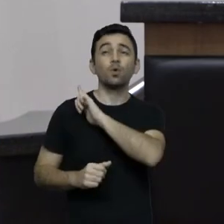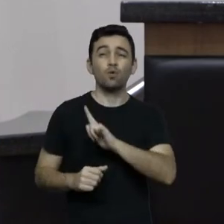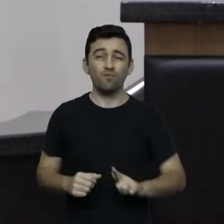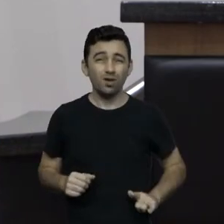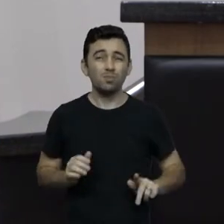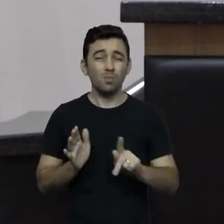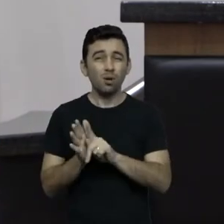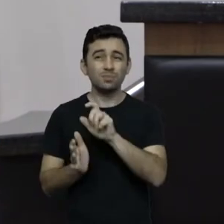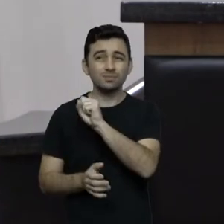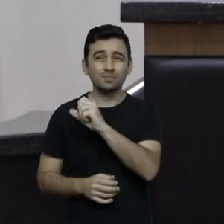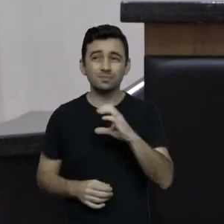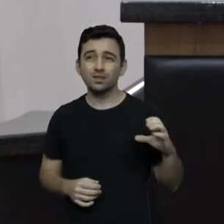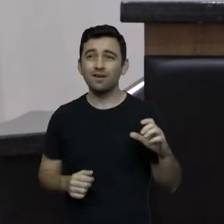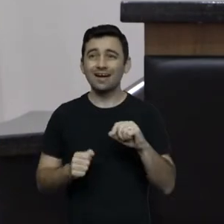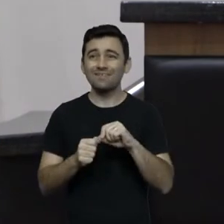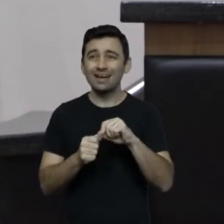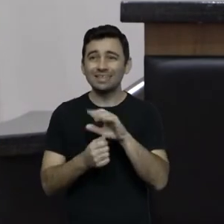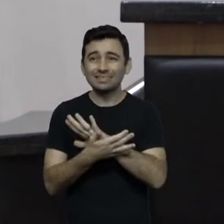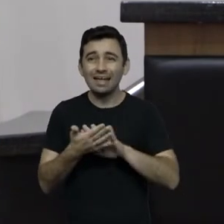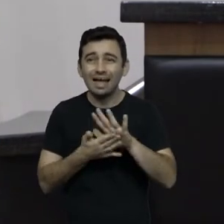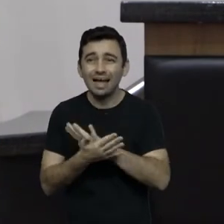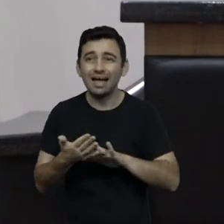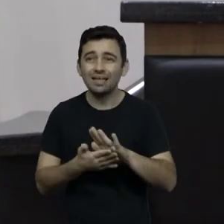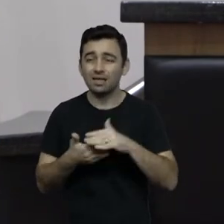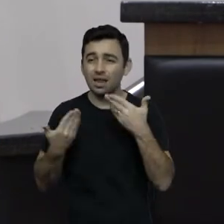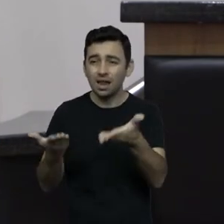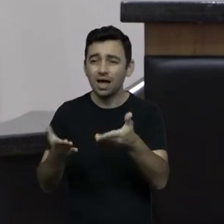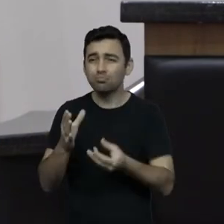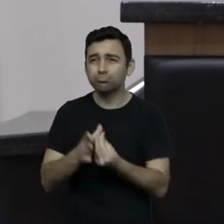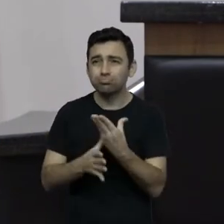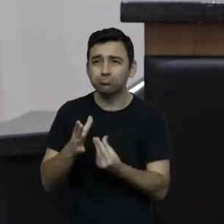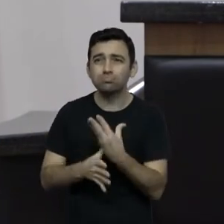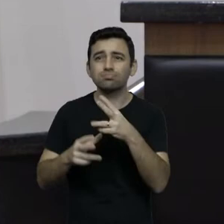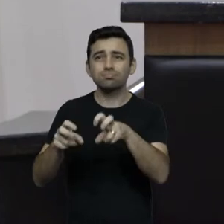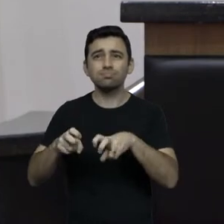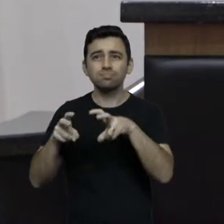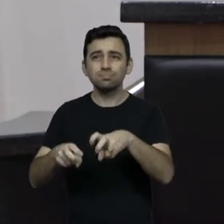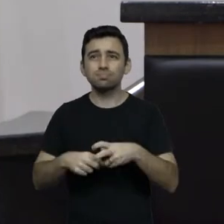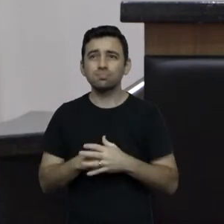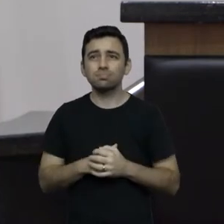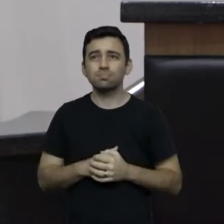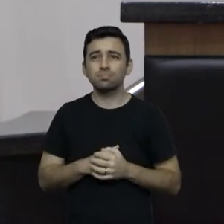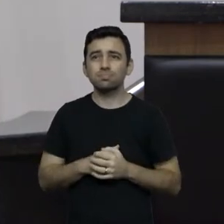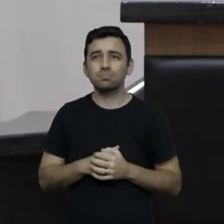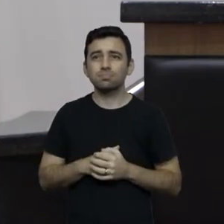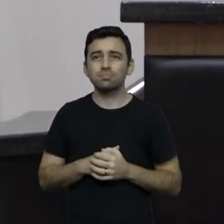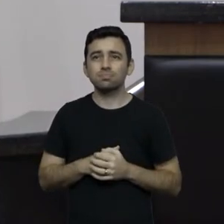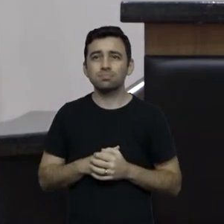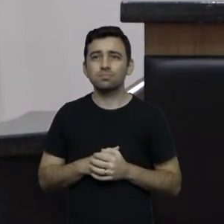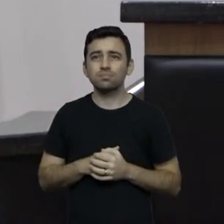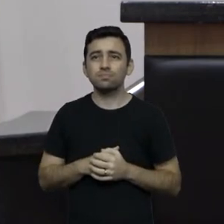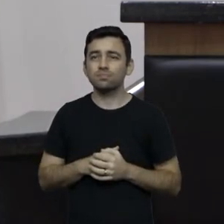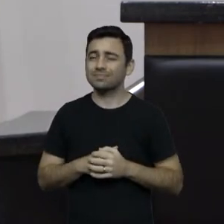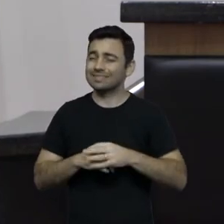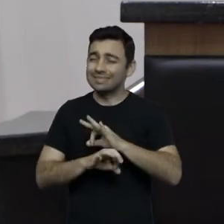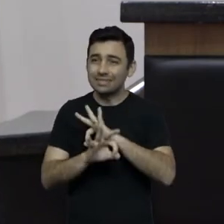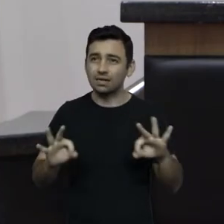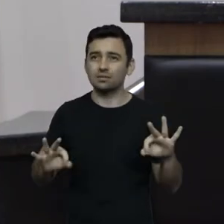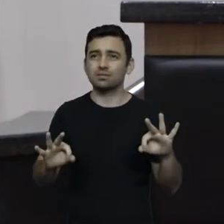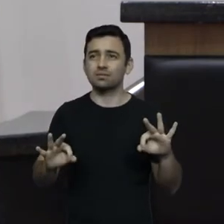Catarinense não faz absolutamente nada para o setor produtivo e nada